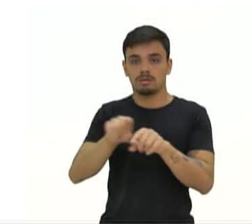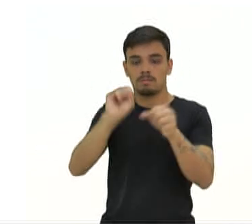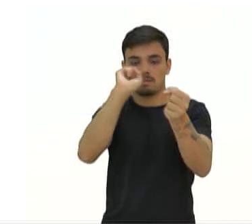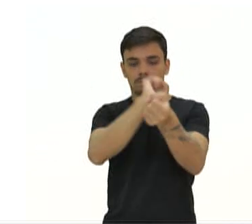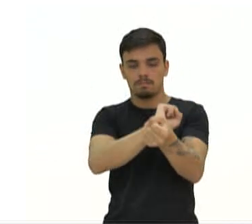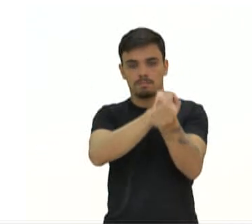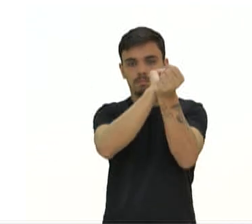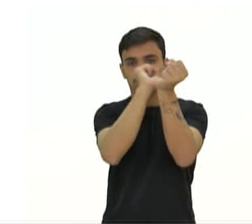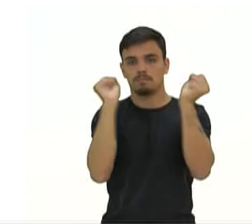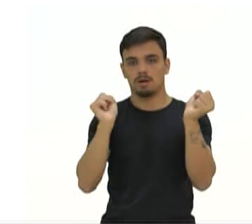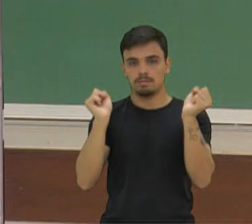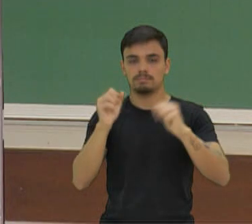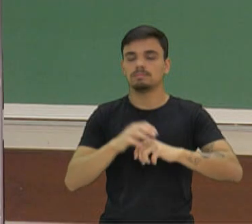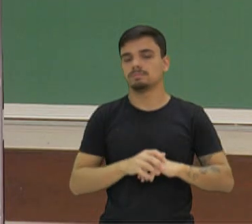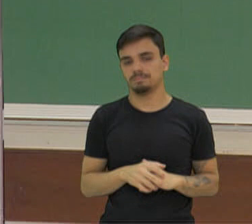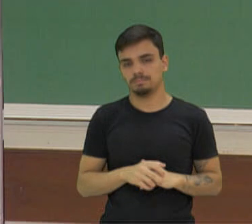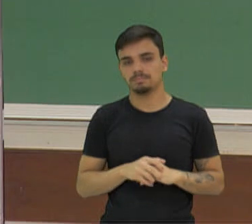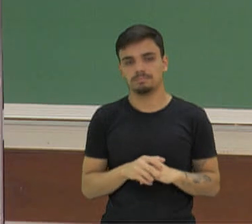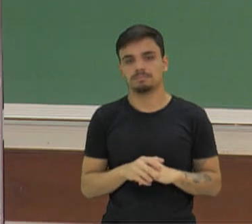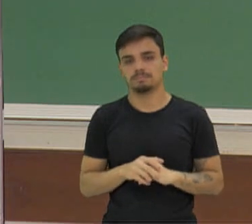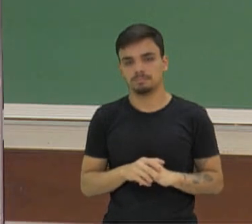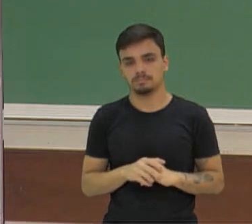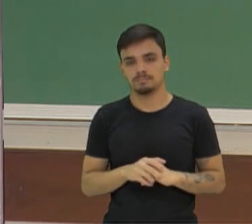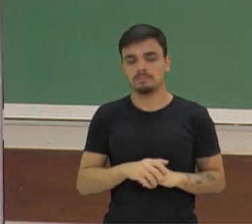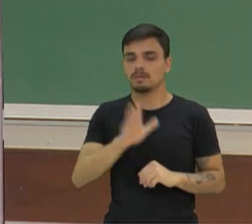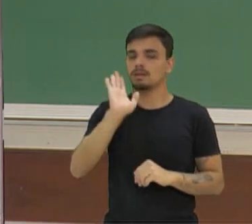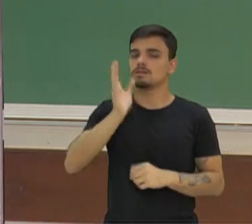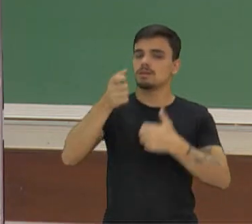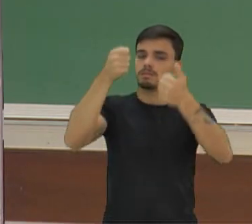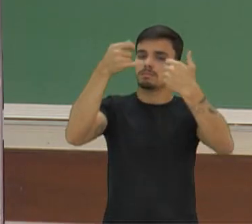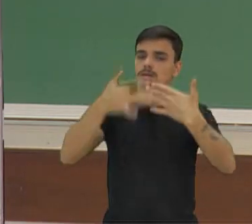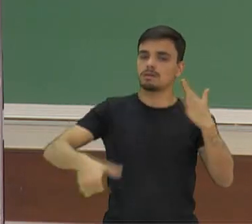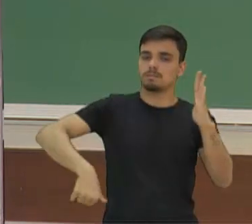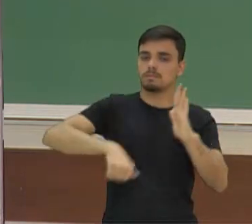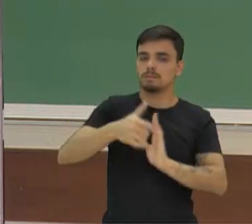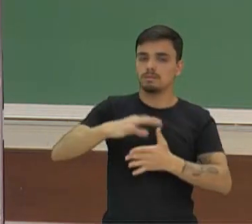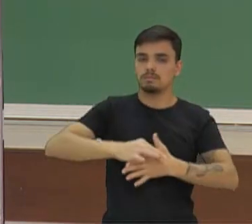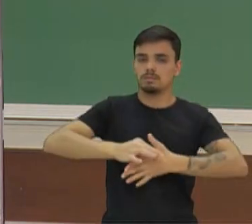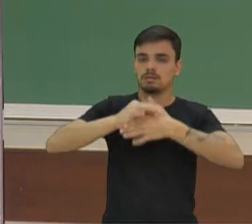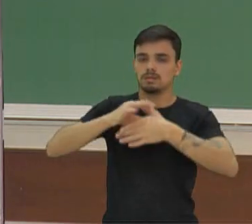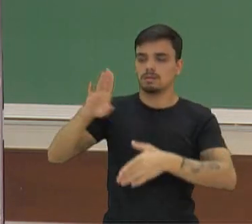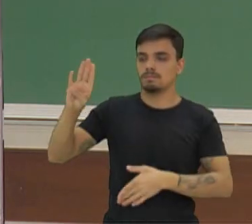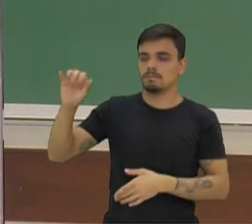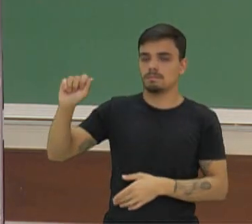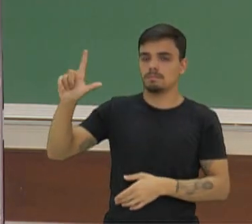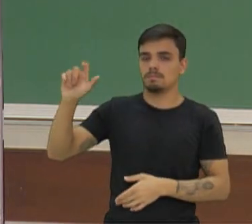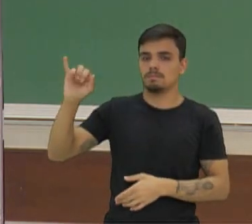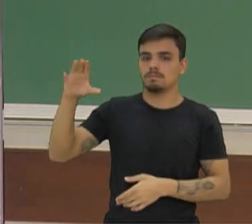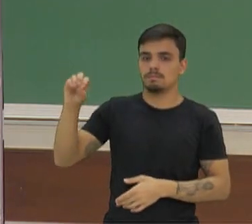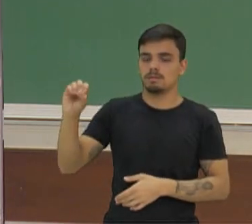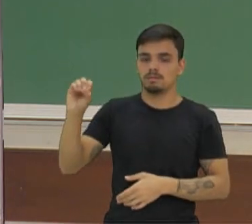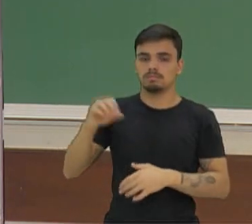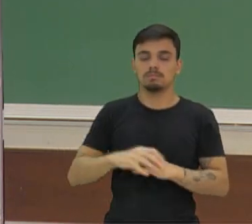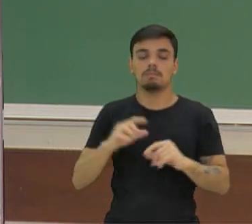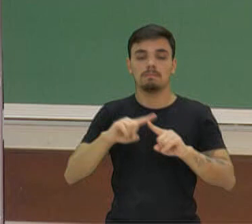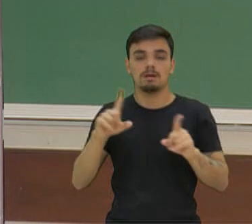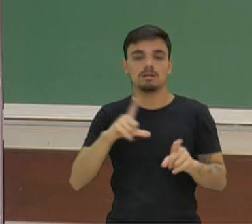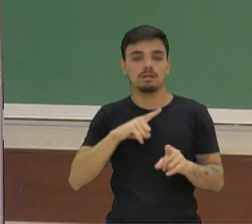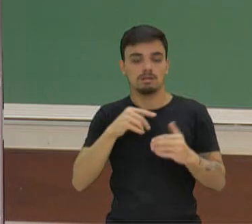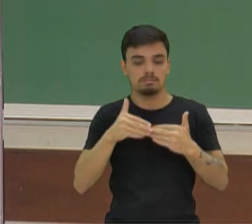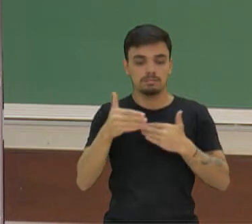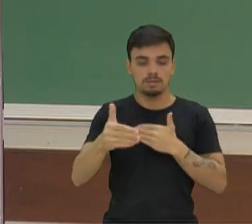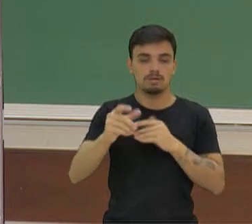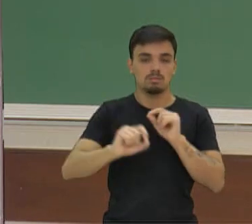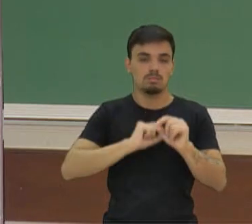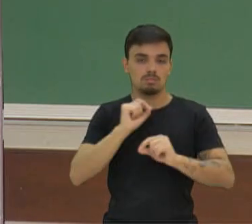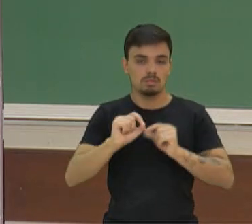escravidão. Nós falamos de um primeiro líder, o Balaio. Começamos falando sobre ele. Mas, além do